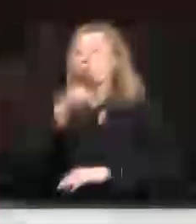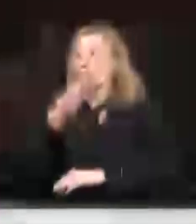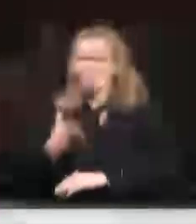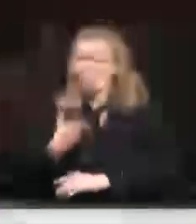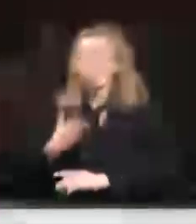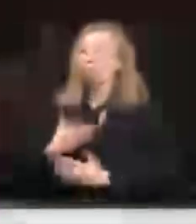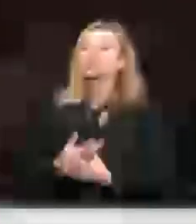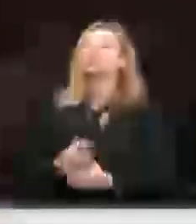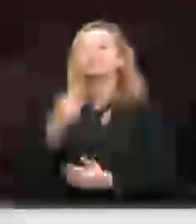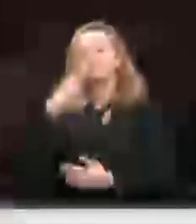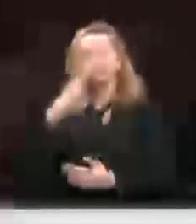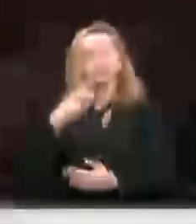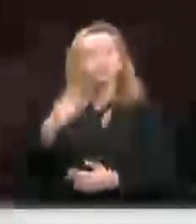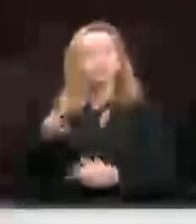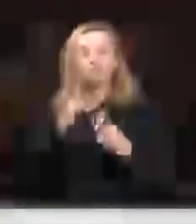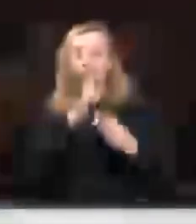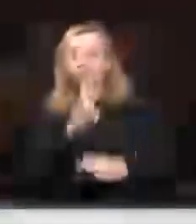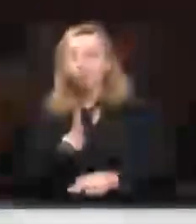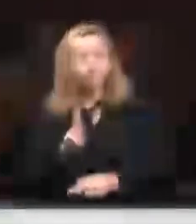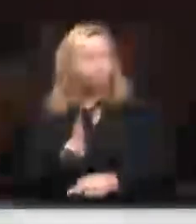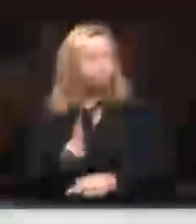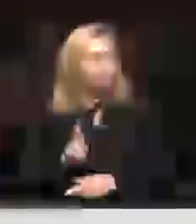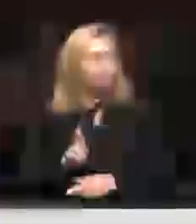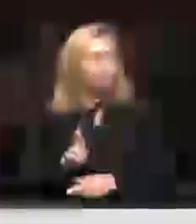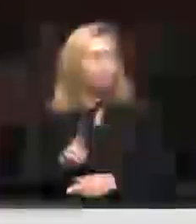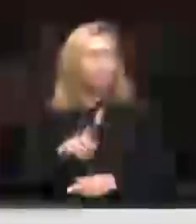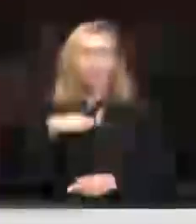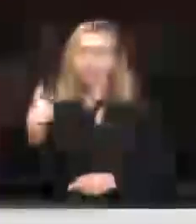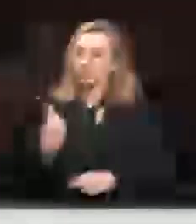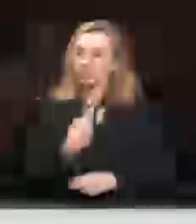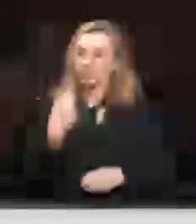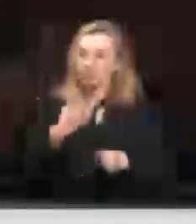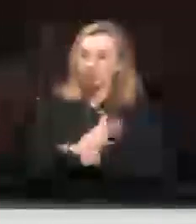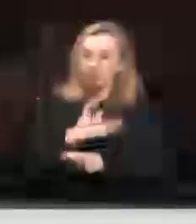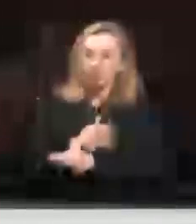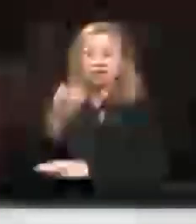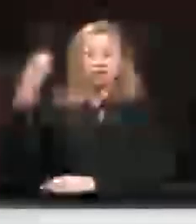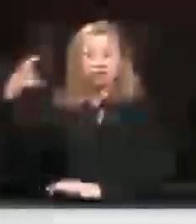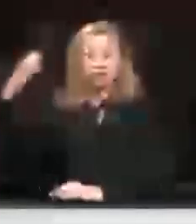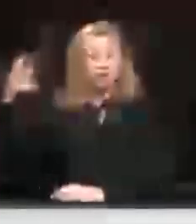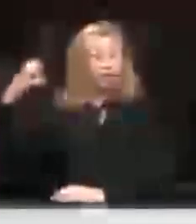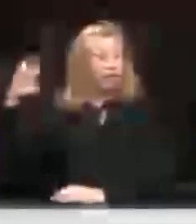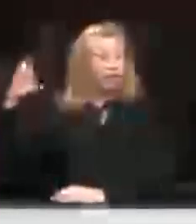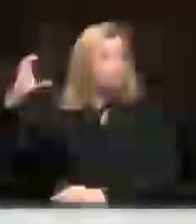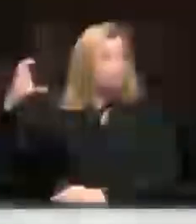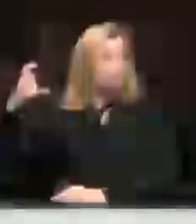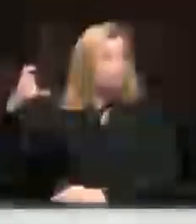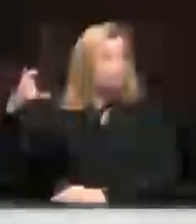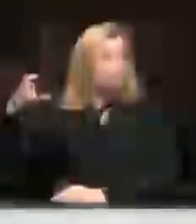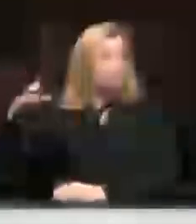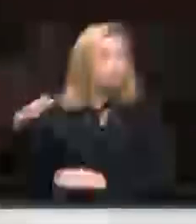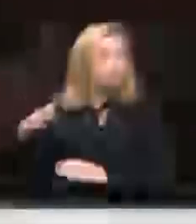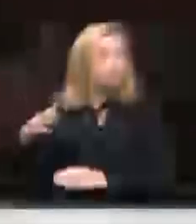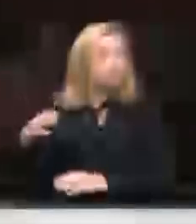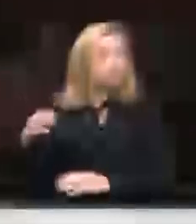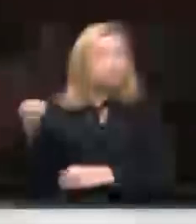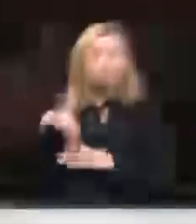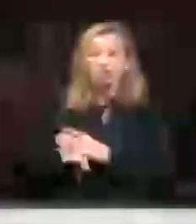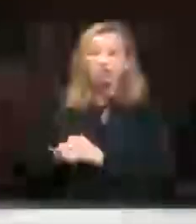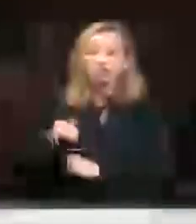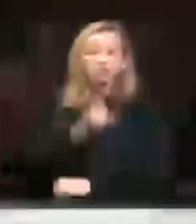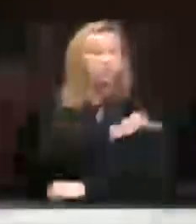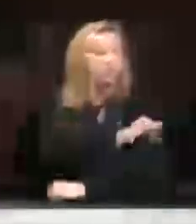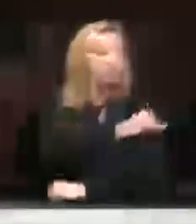um resultado, deputado Waldeck, na nossa cidade de Niterói e na cidade do Rio de Janeiro e